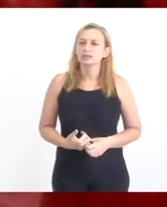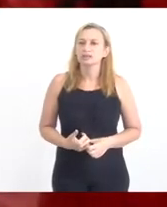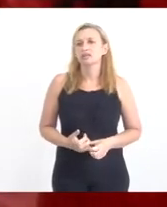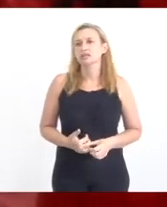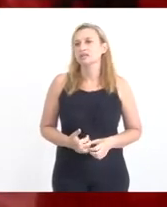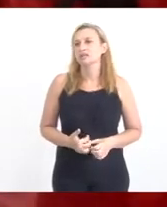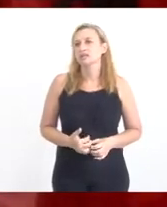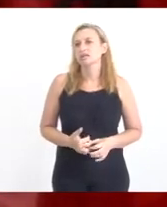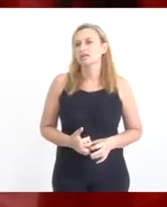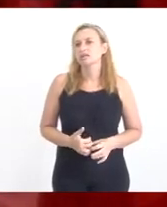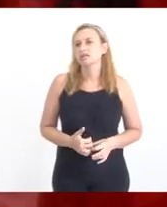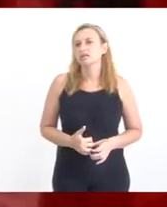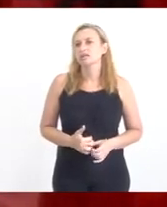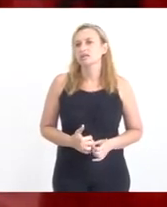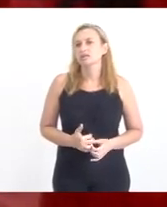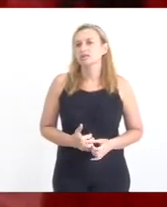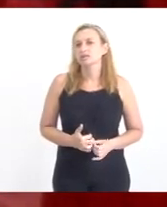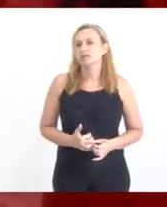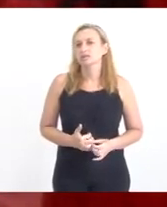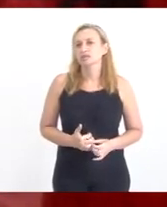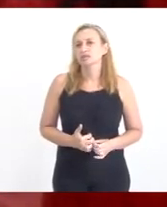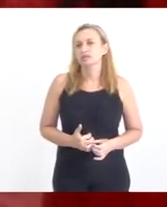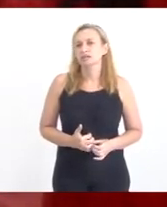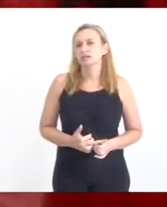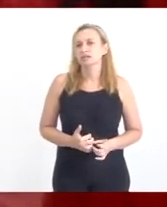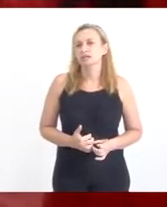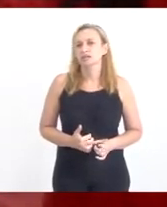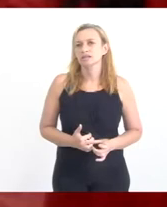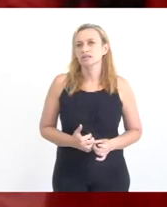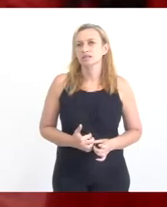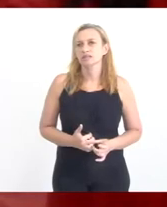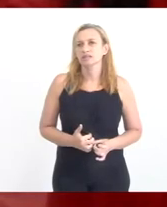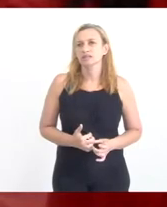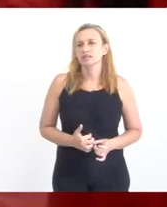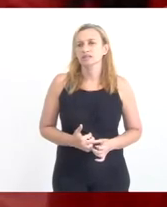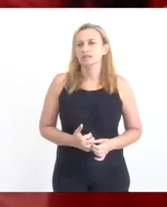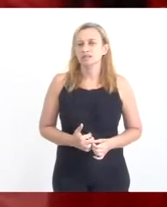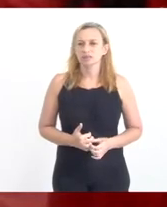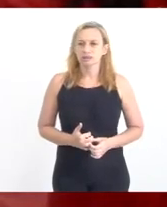E aí E aí